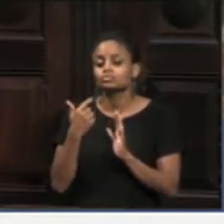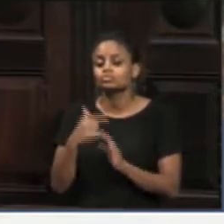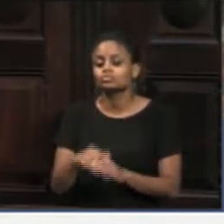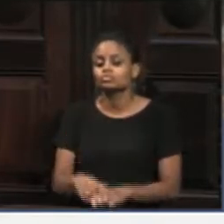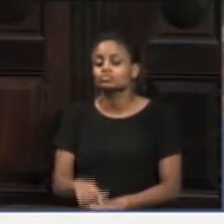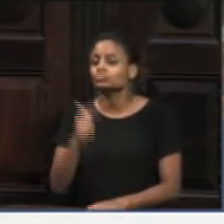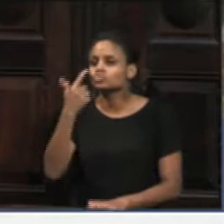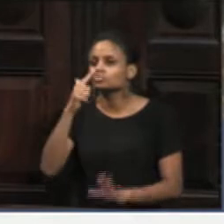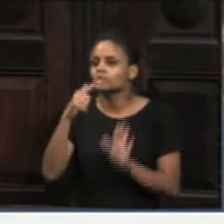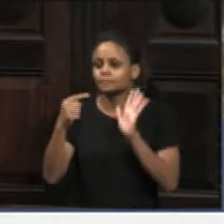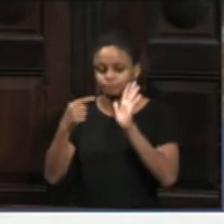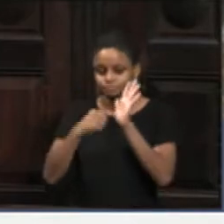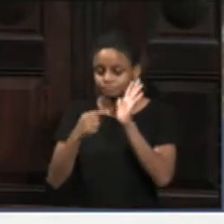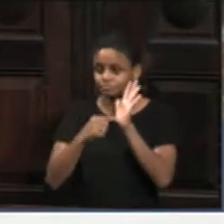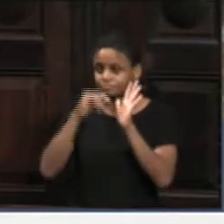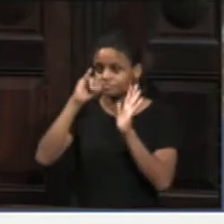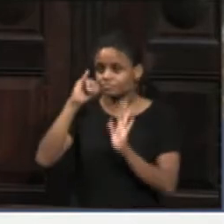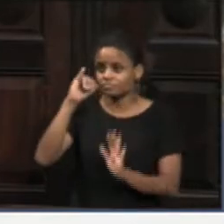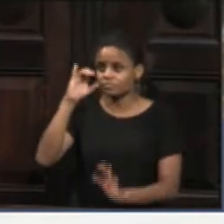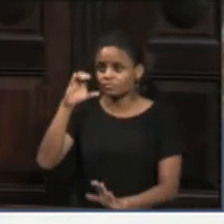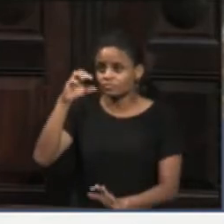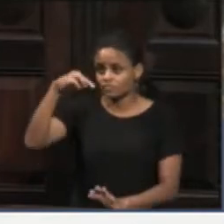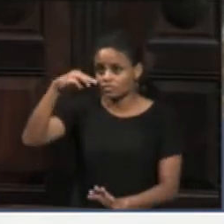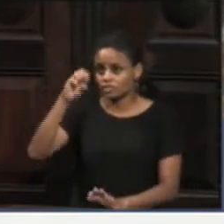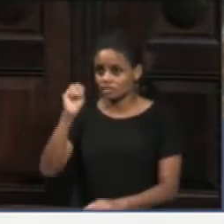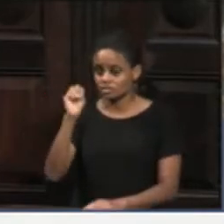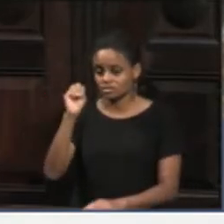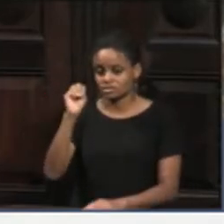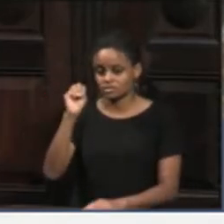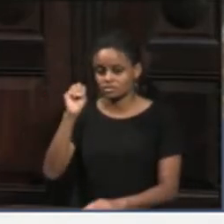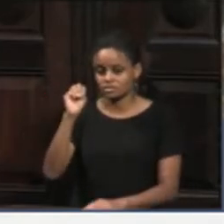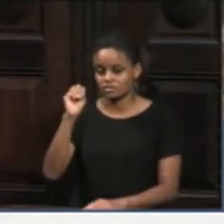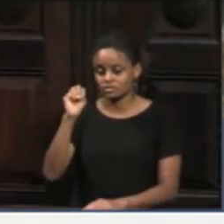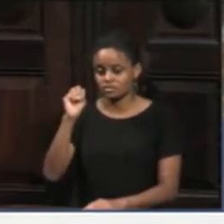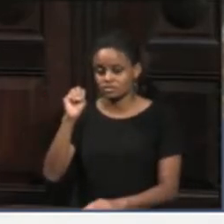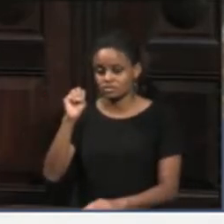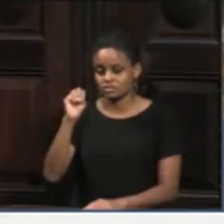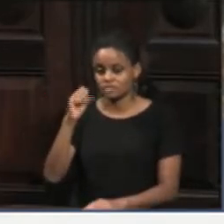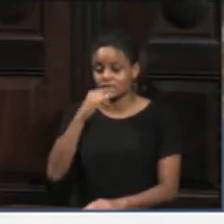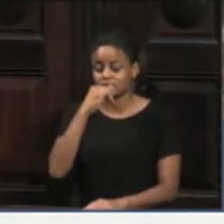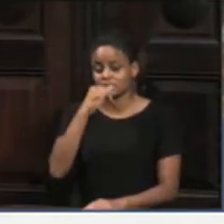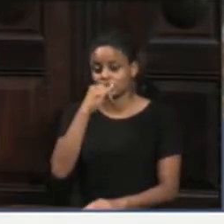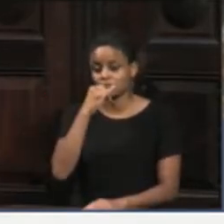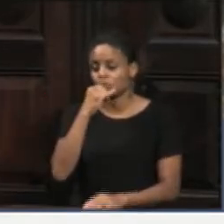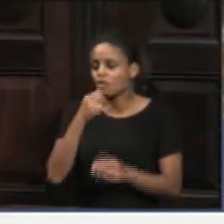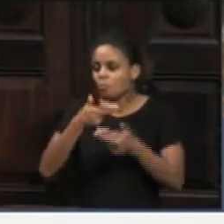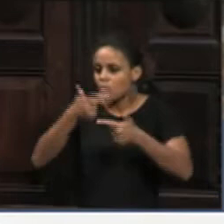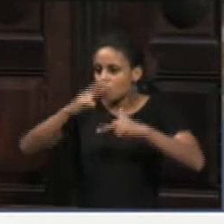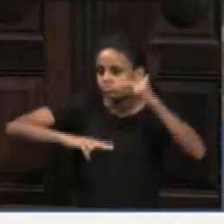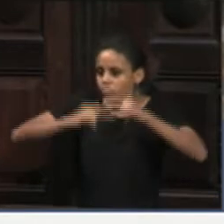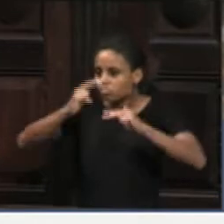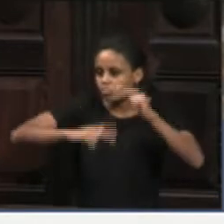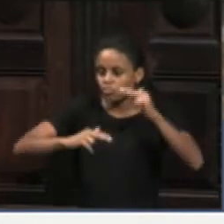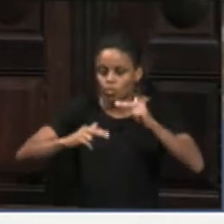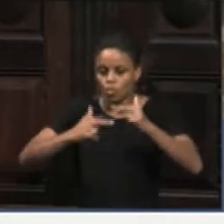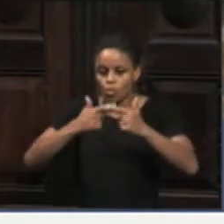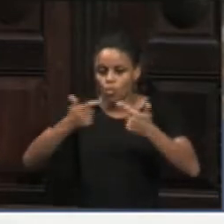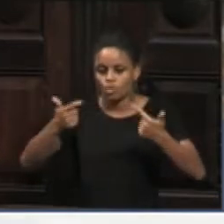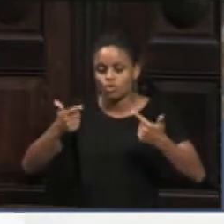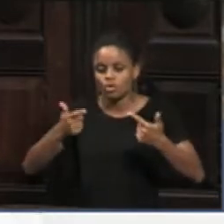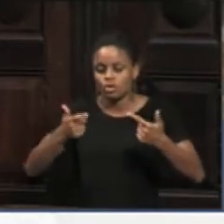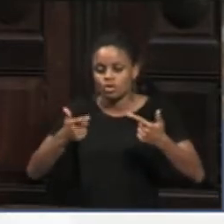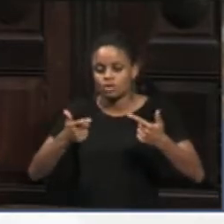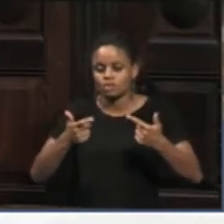de ICMS. Então, o produto pode ser um produto agrícola, um produto industrial, ele pode ter